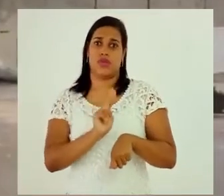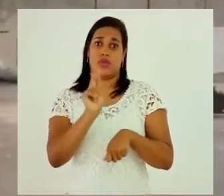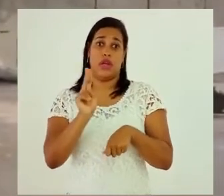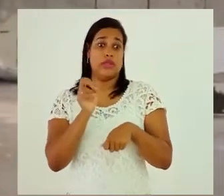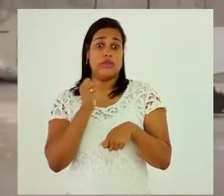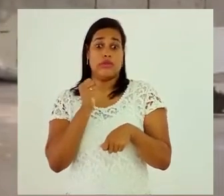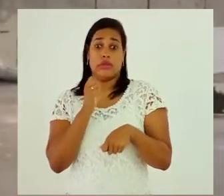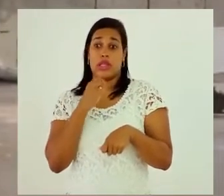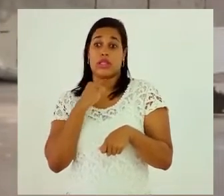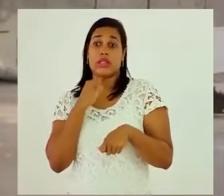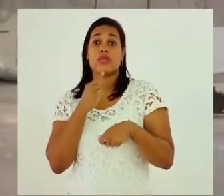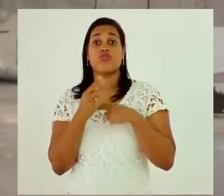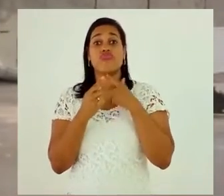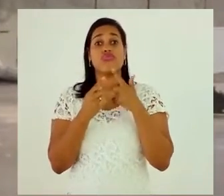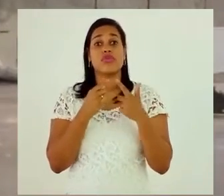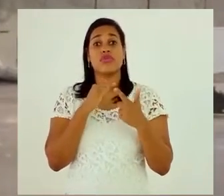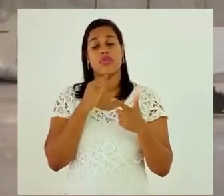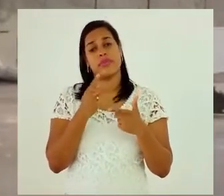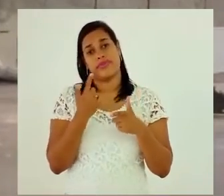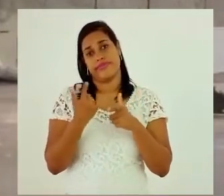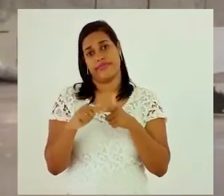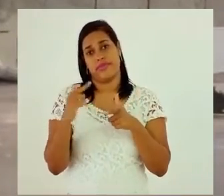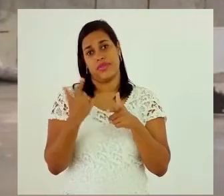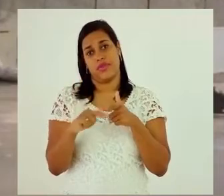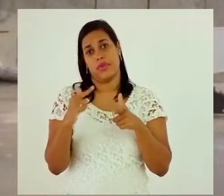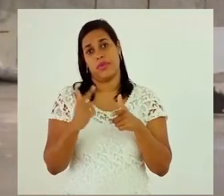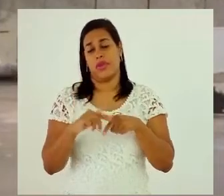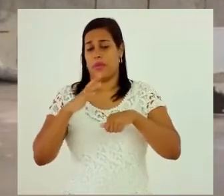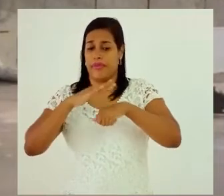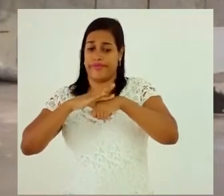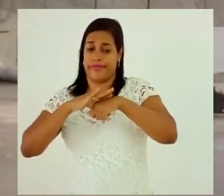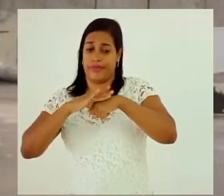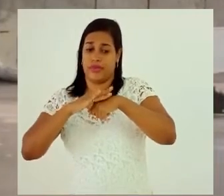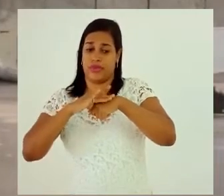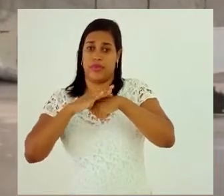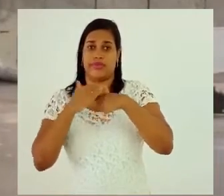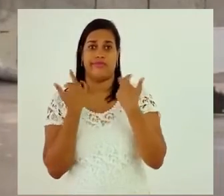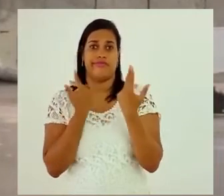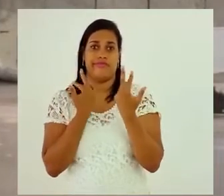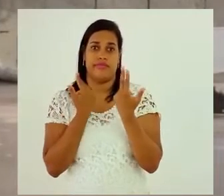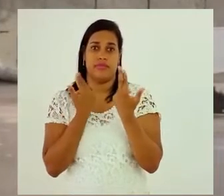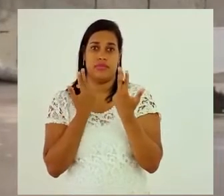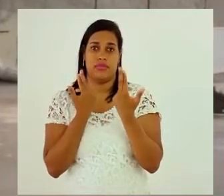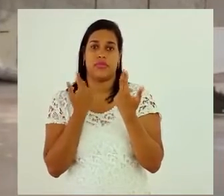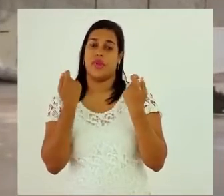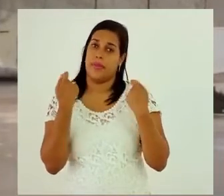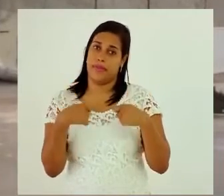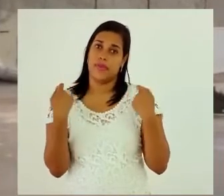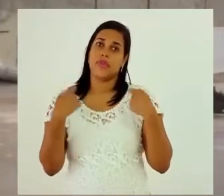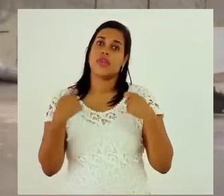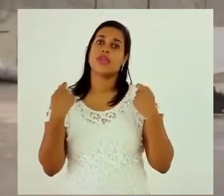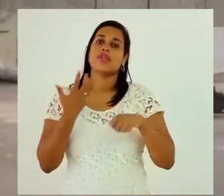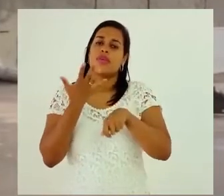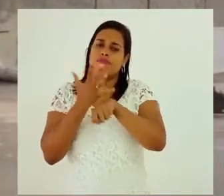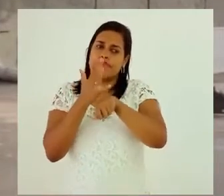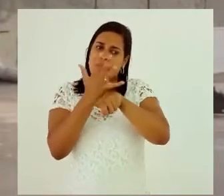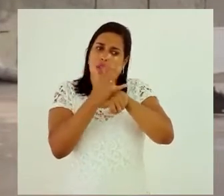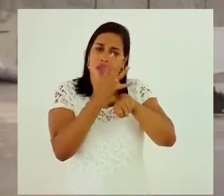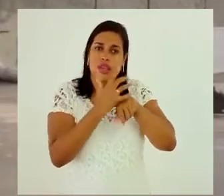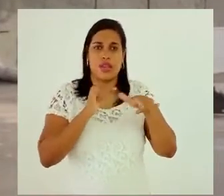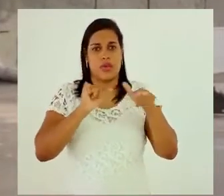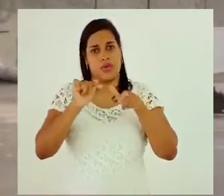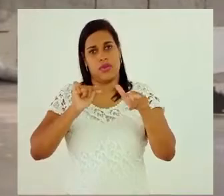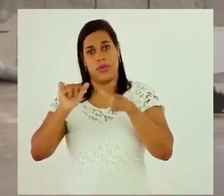equipamento adequadamente, ele pode sofrer uma lesão, ele pode sofrer uma doença da mesma forma. Então eu tenho que dimensionar adequado, tenho que treinar o trabalhador.